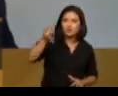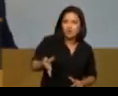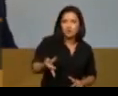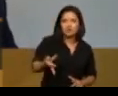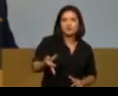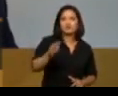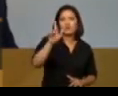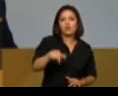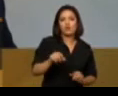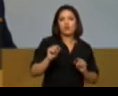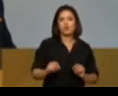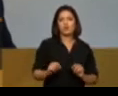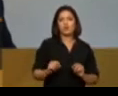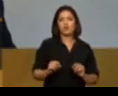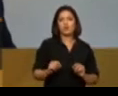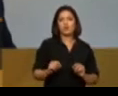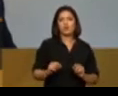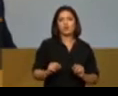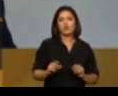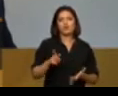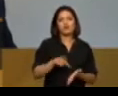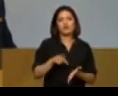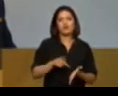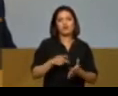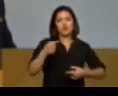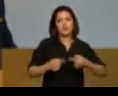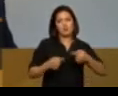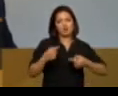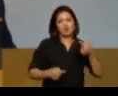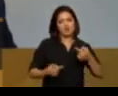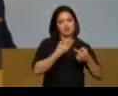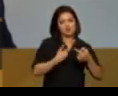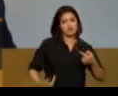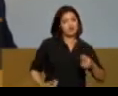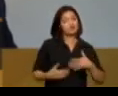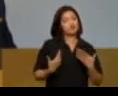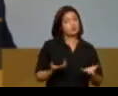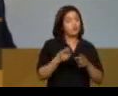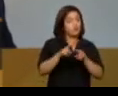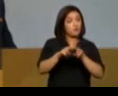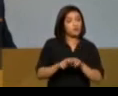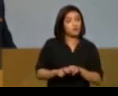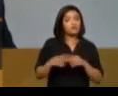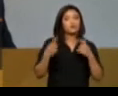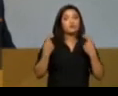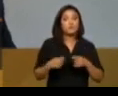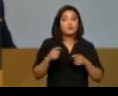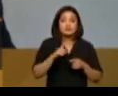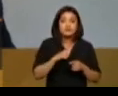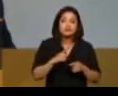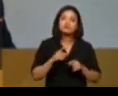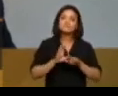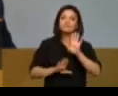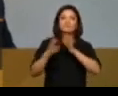configurando verdadeira política de Estado, a qual, por isso mesmo, deve ser precedida de